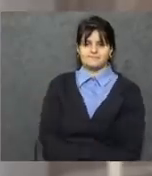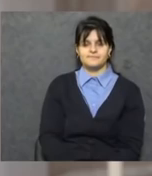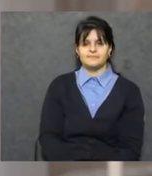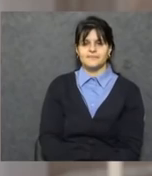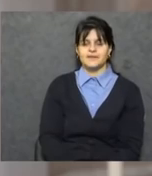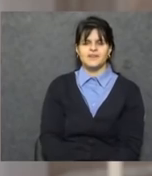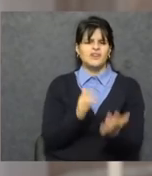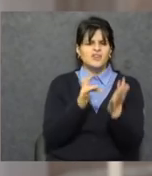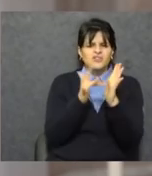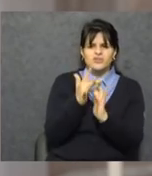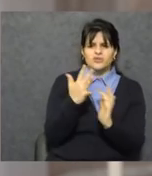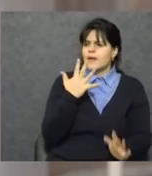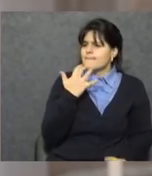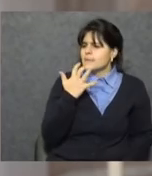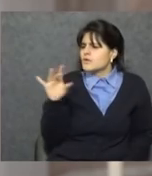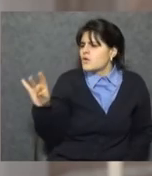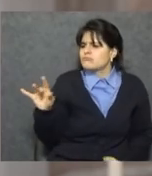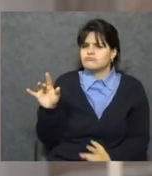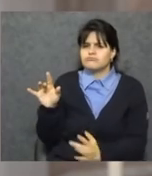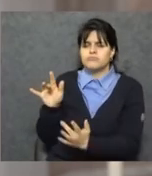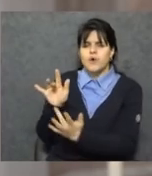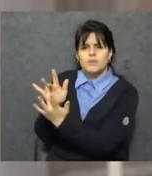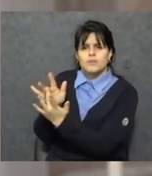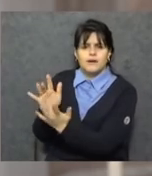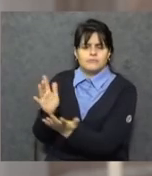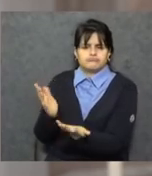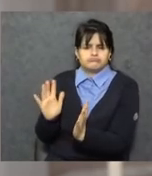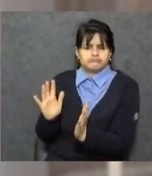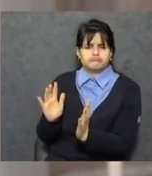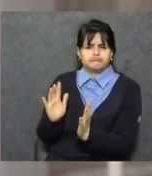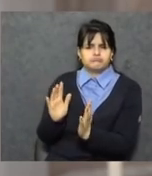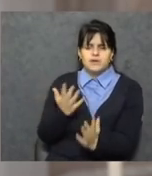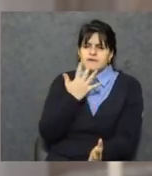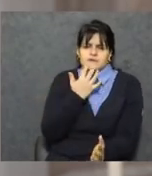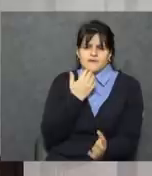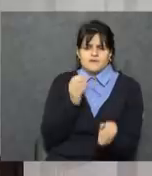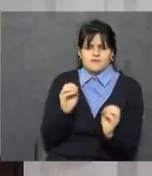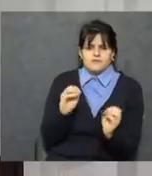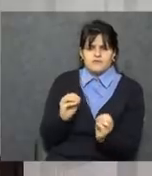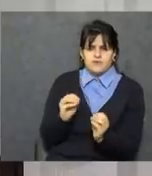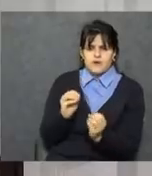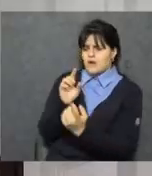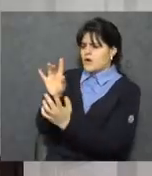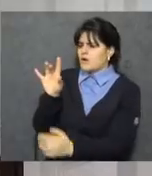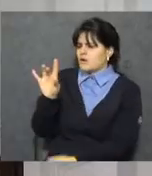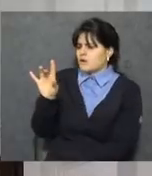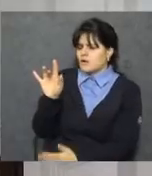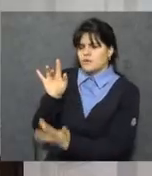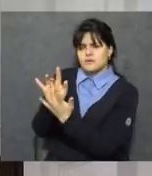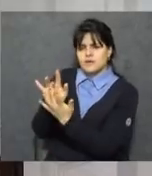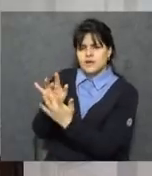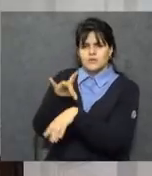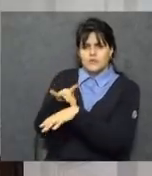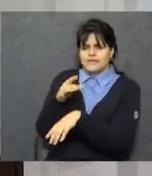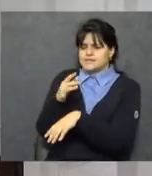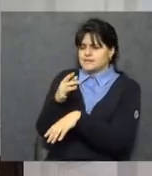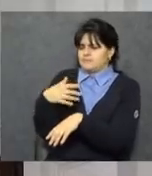Jesus não tem medo do contacto com a dor, com o sofrimento, com a doença. Pelo contrário, vai ao encontro